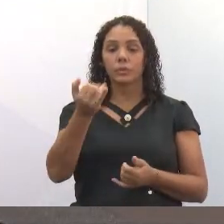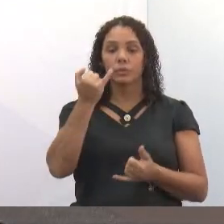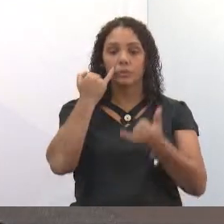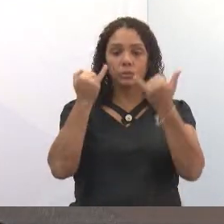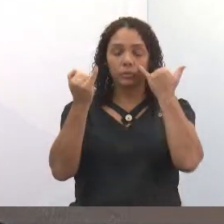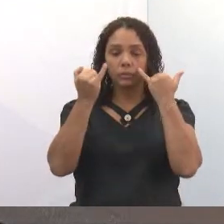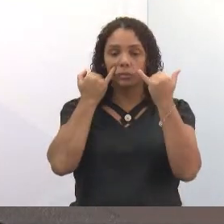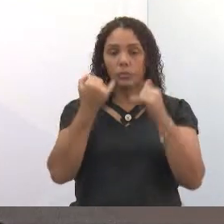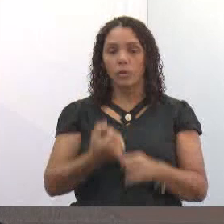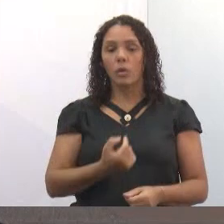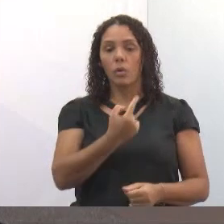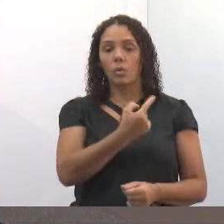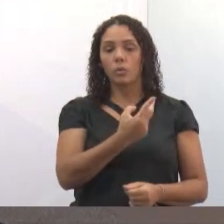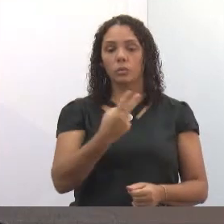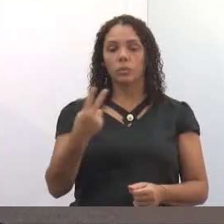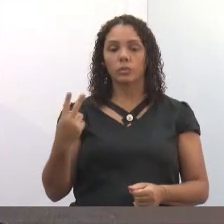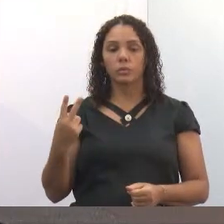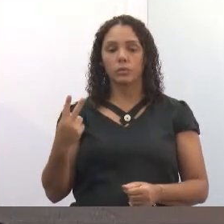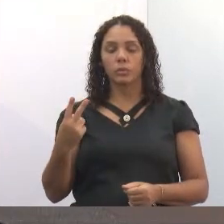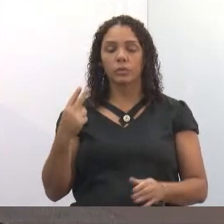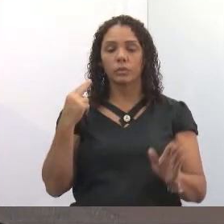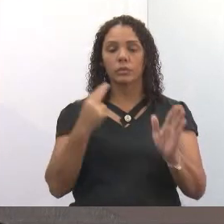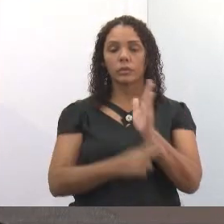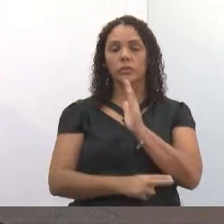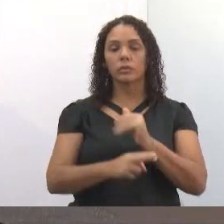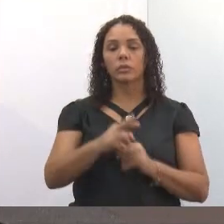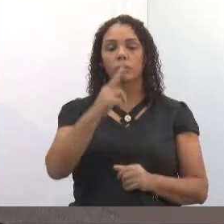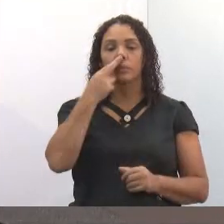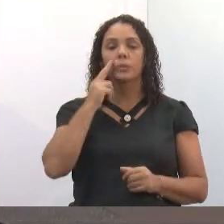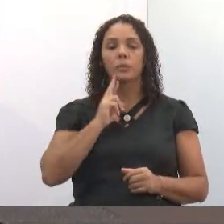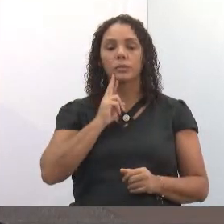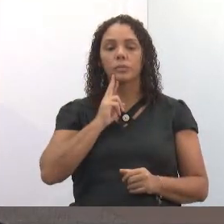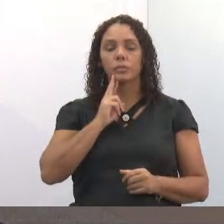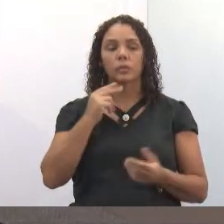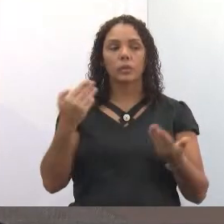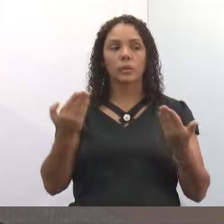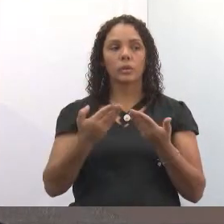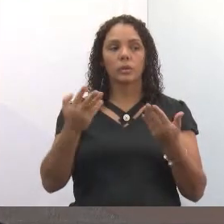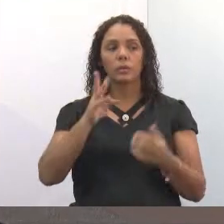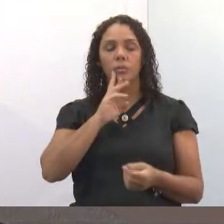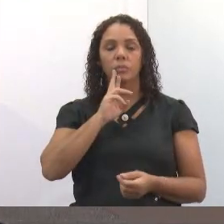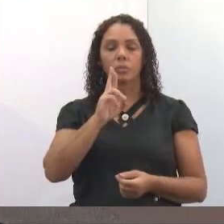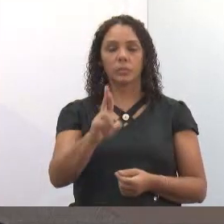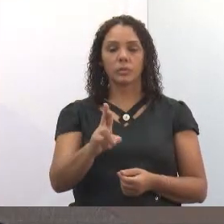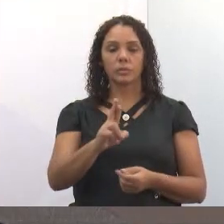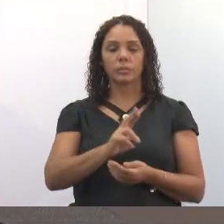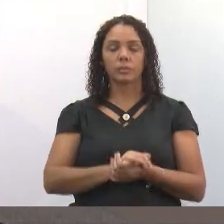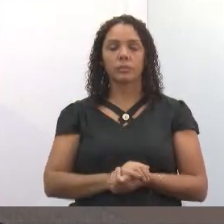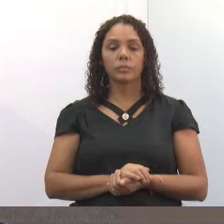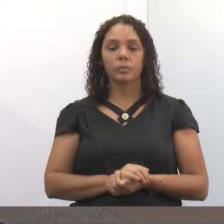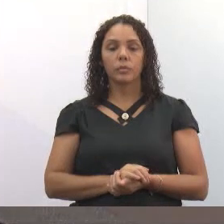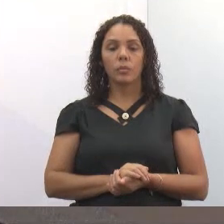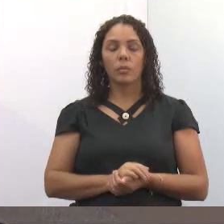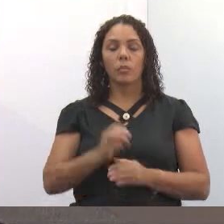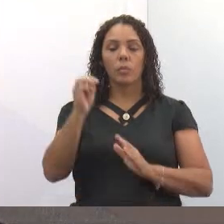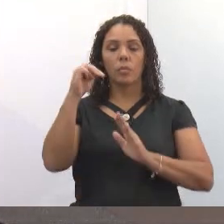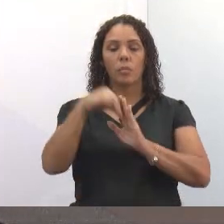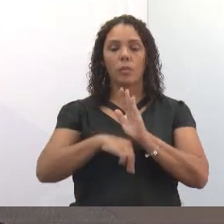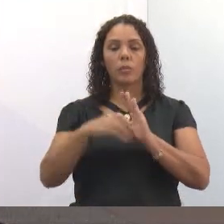informação 122-2024, de autoria do vereador Rogério Timóteo, venho prestar as seguintes informações. Segue o